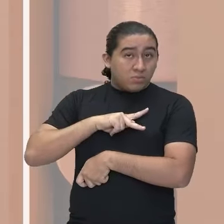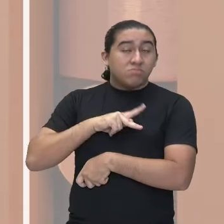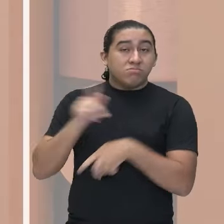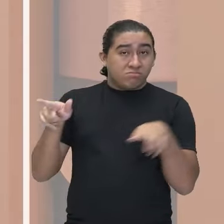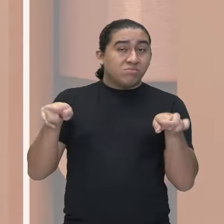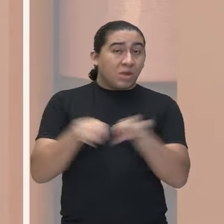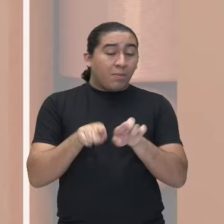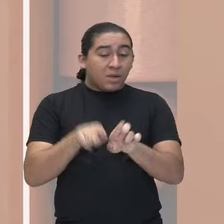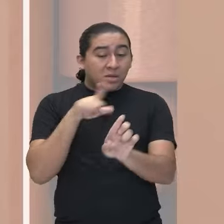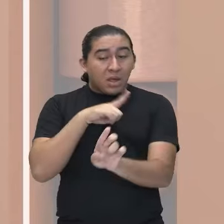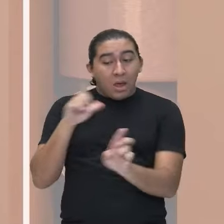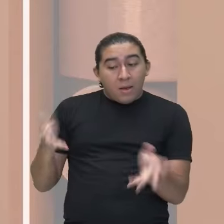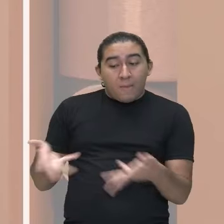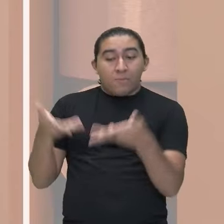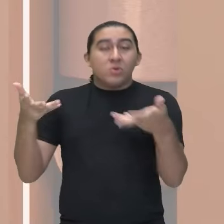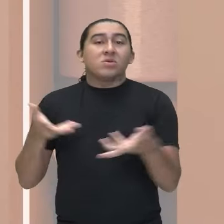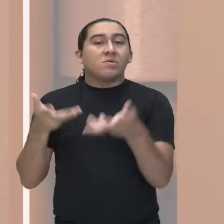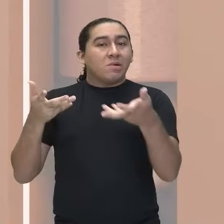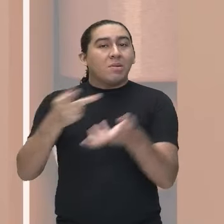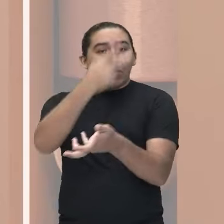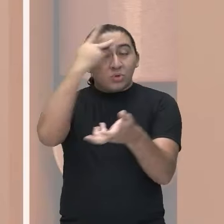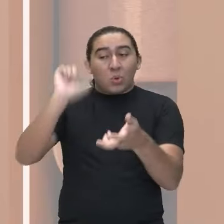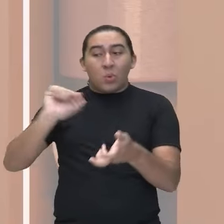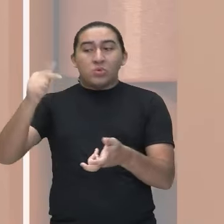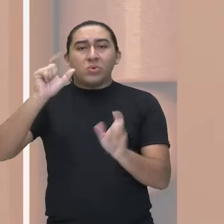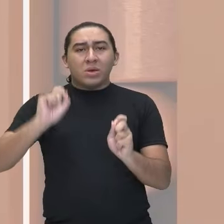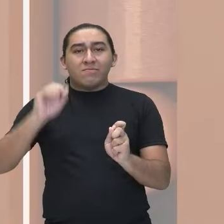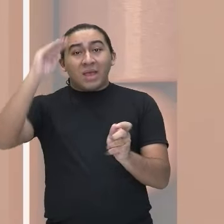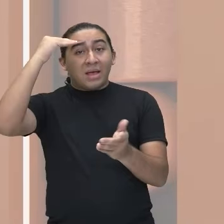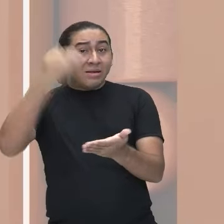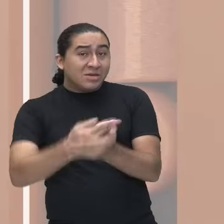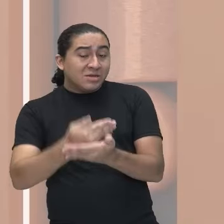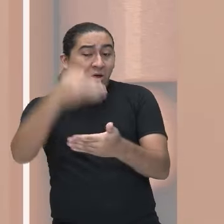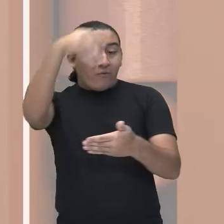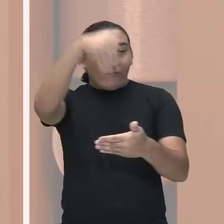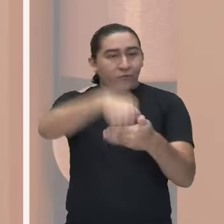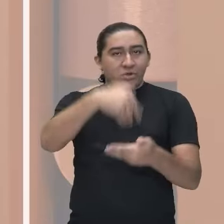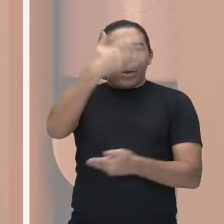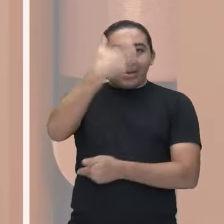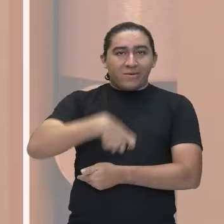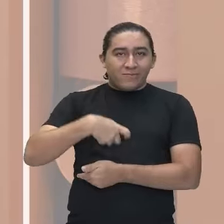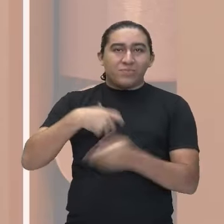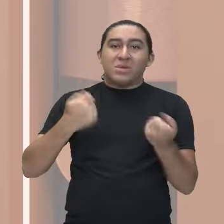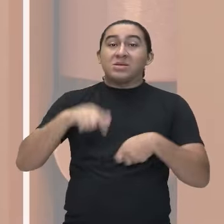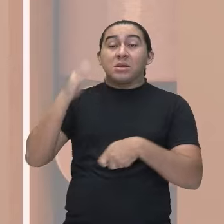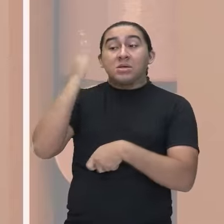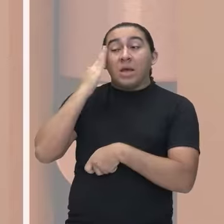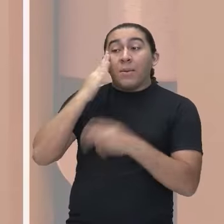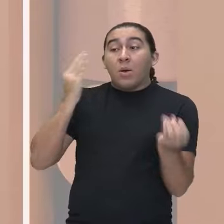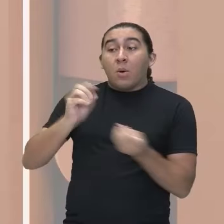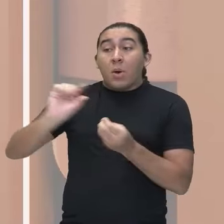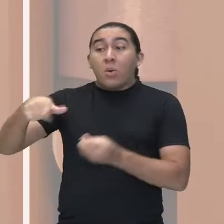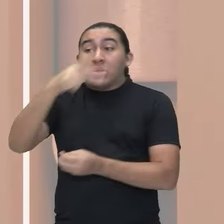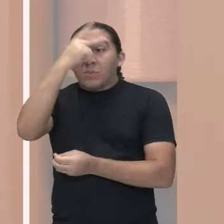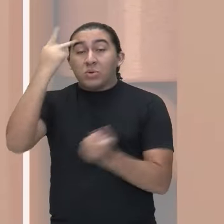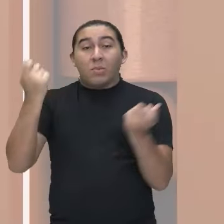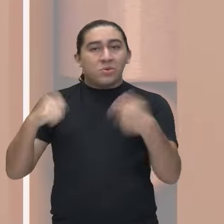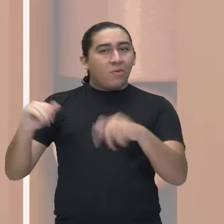esse convencimento. Para que ele faça o quê? Para que ele vote em mim. Eu preciso saber convencê-lo. Então, para